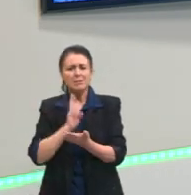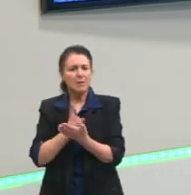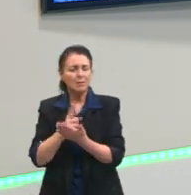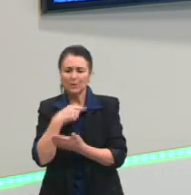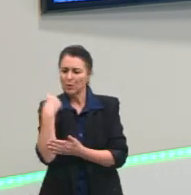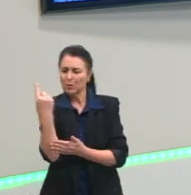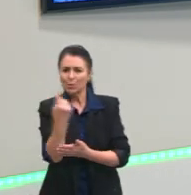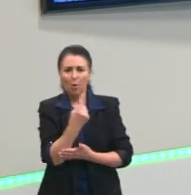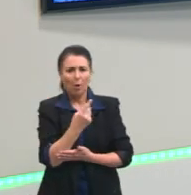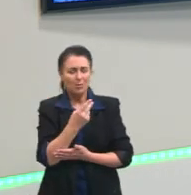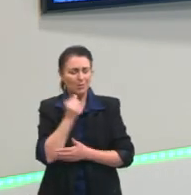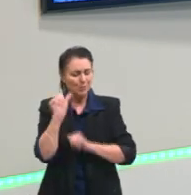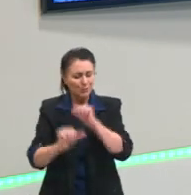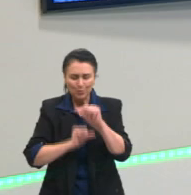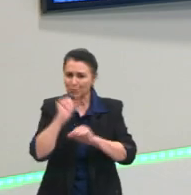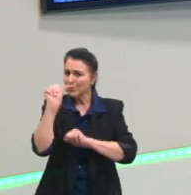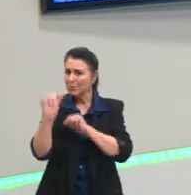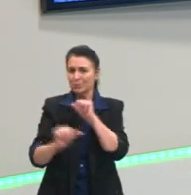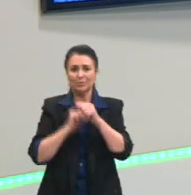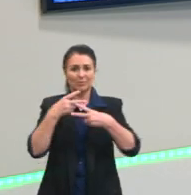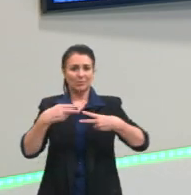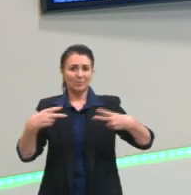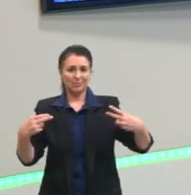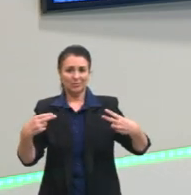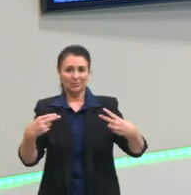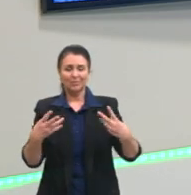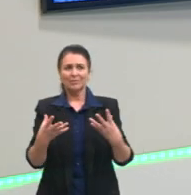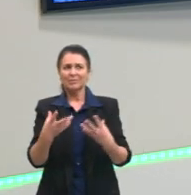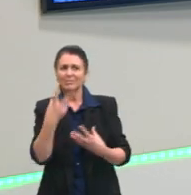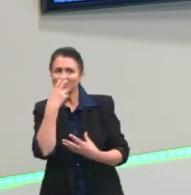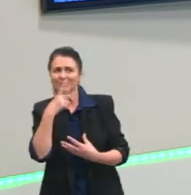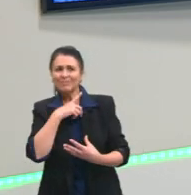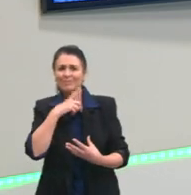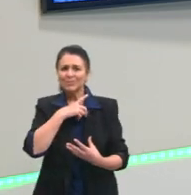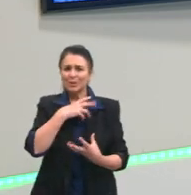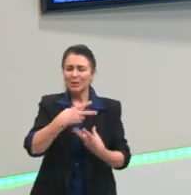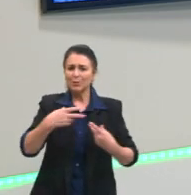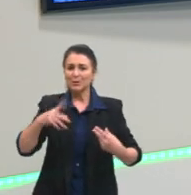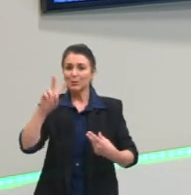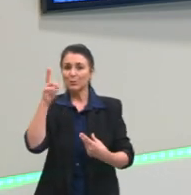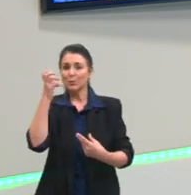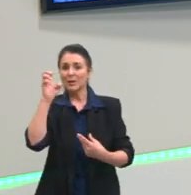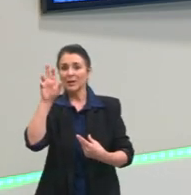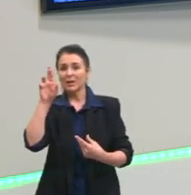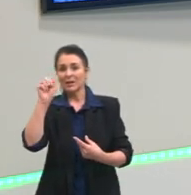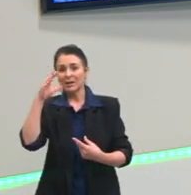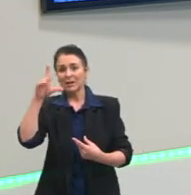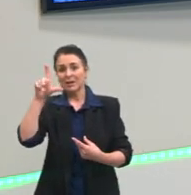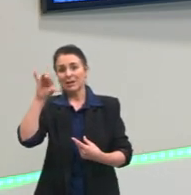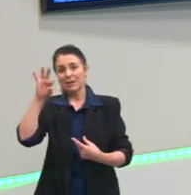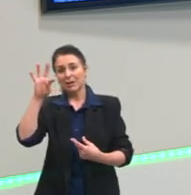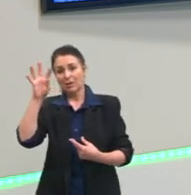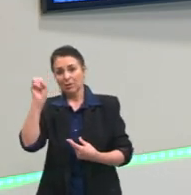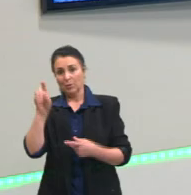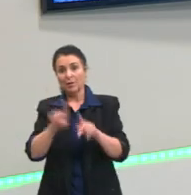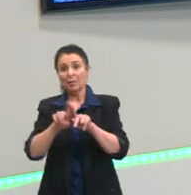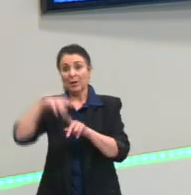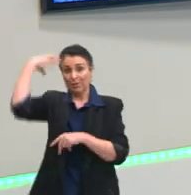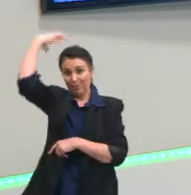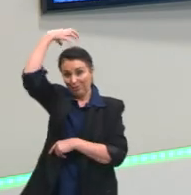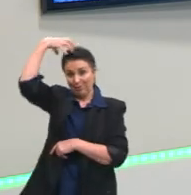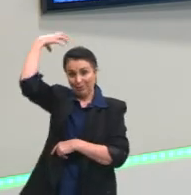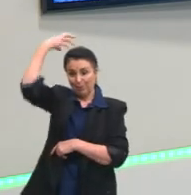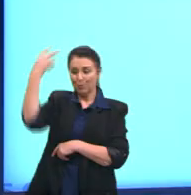constante mudança na me parece tem muita coisa do pintado do Heráclito ainda em nossa vida né E